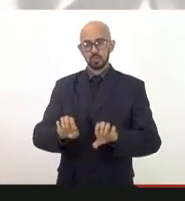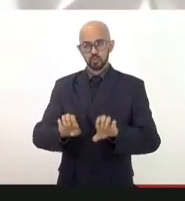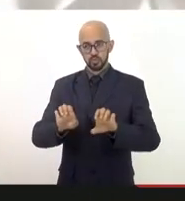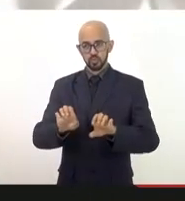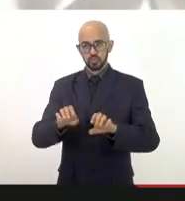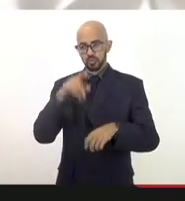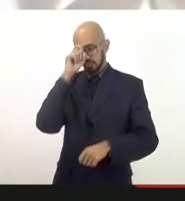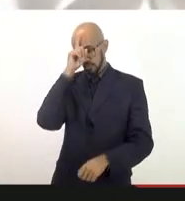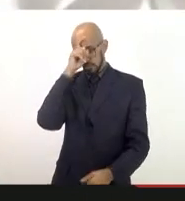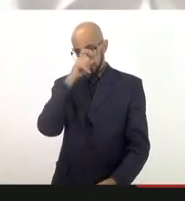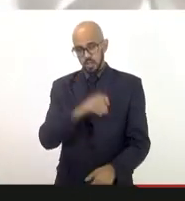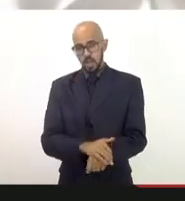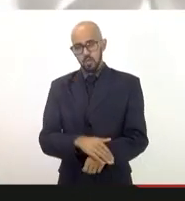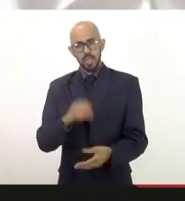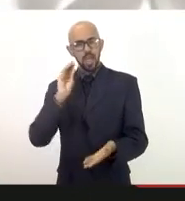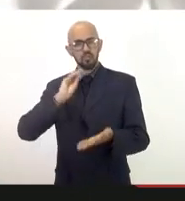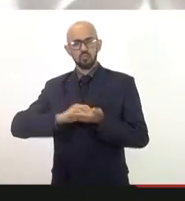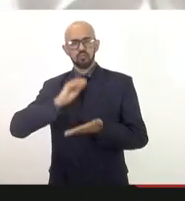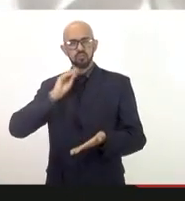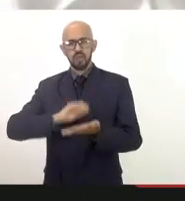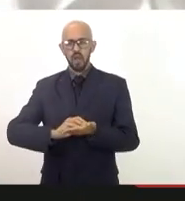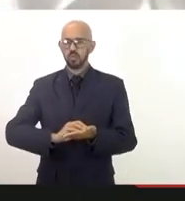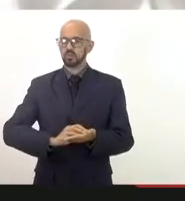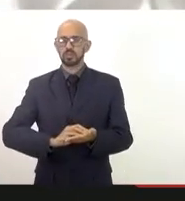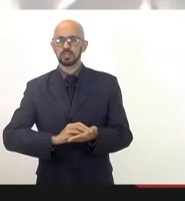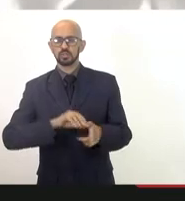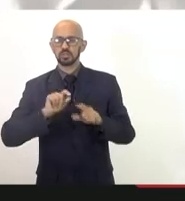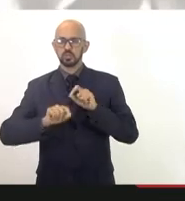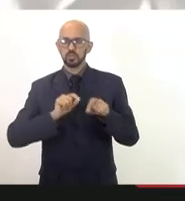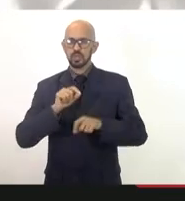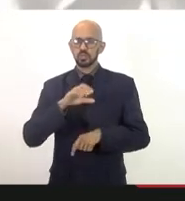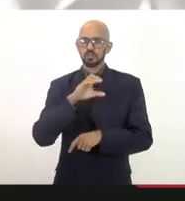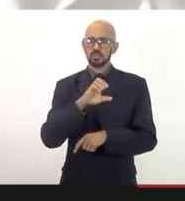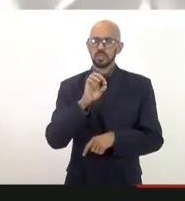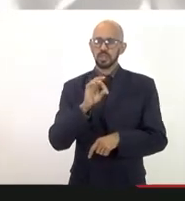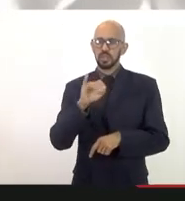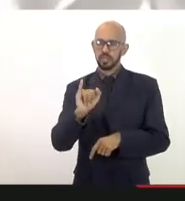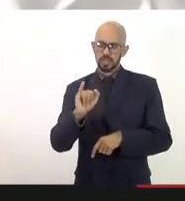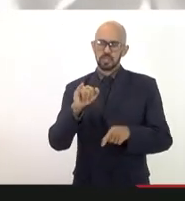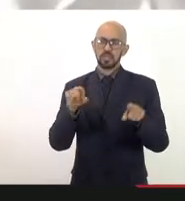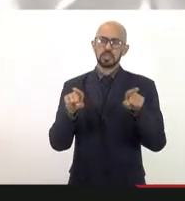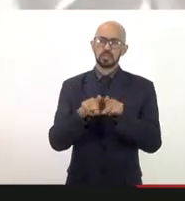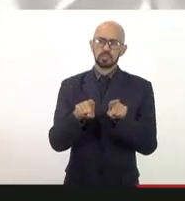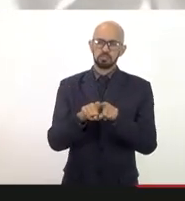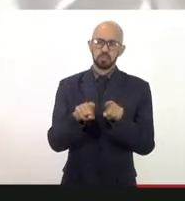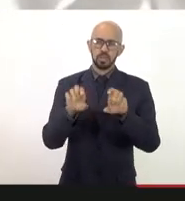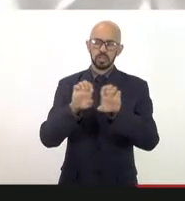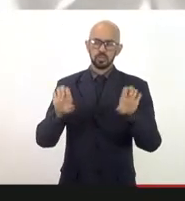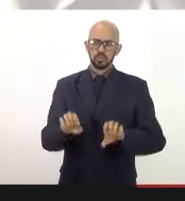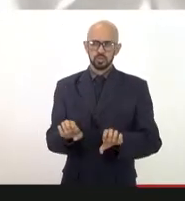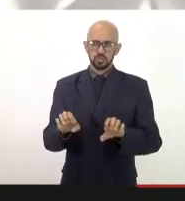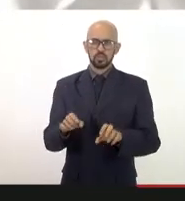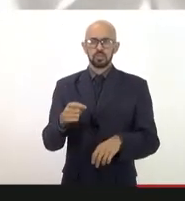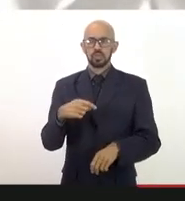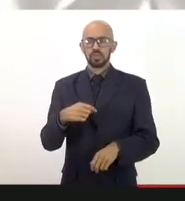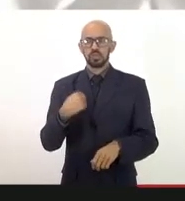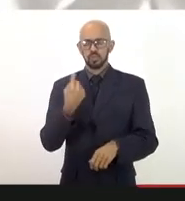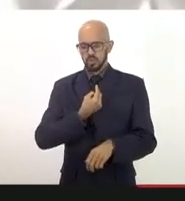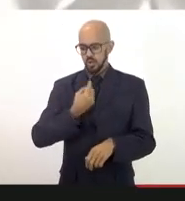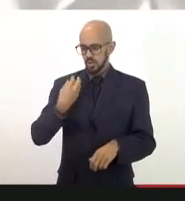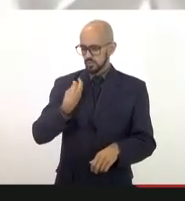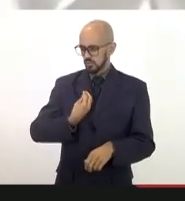hospital. A ausência de um CTI, uma questão estrutural, então a gente vivenciou